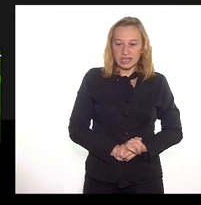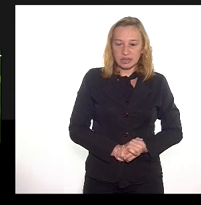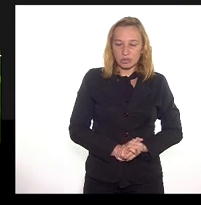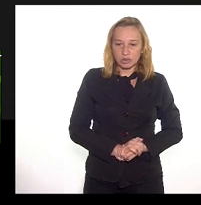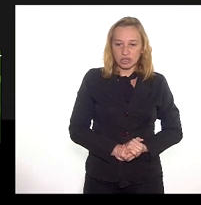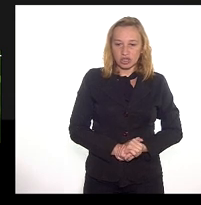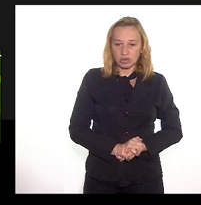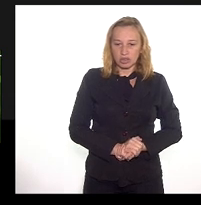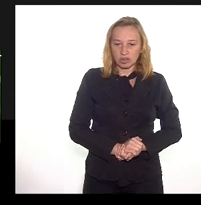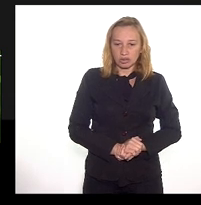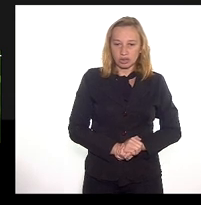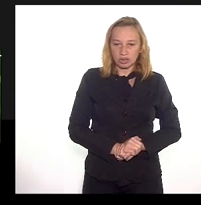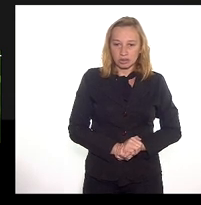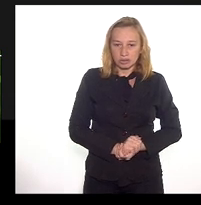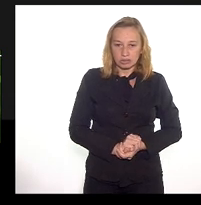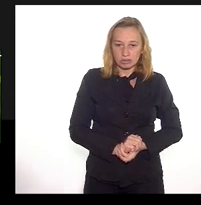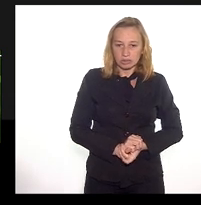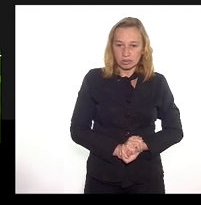Antes de